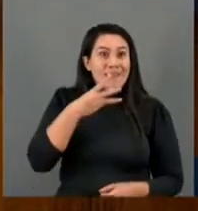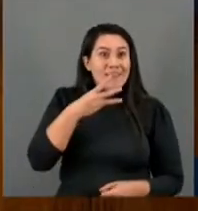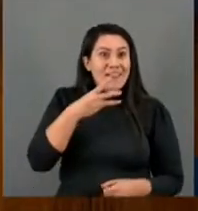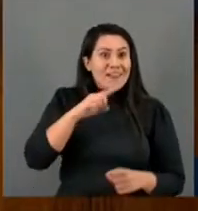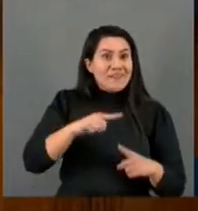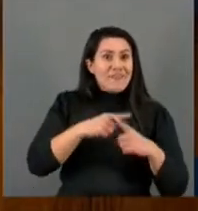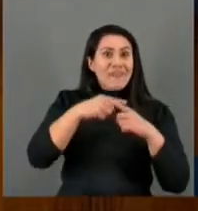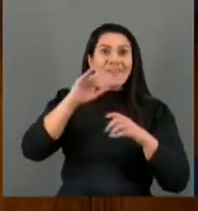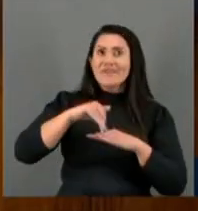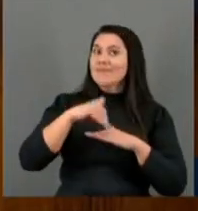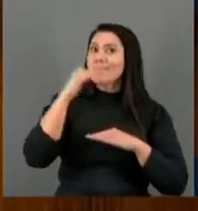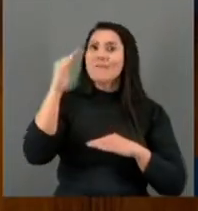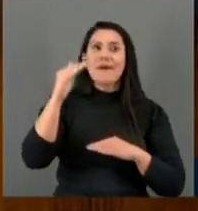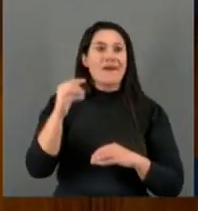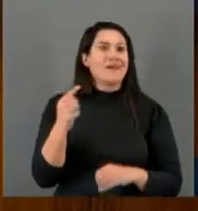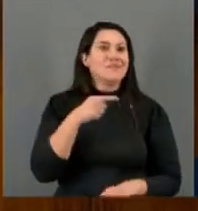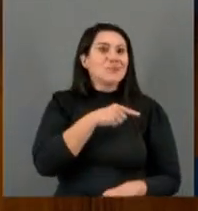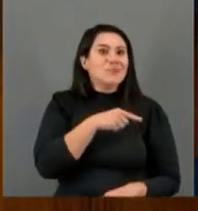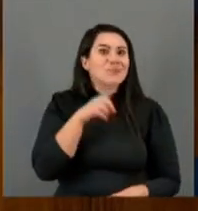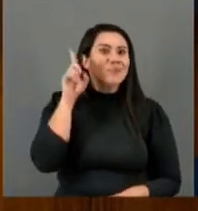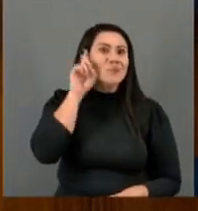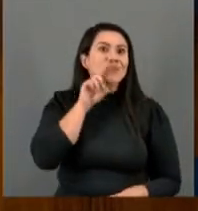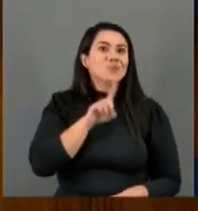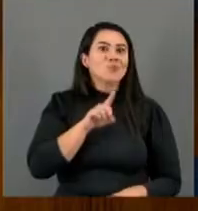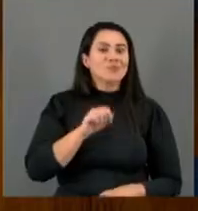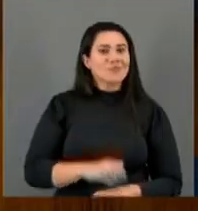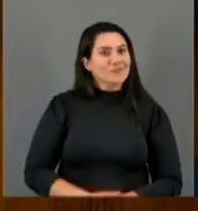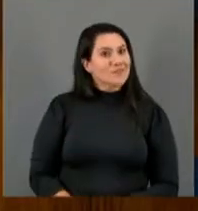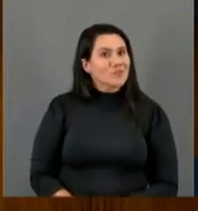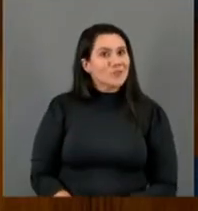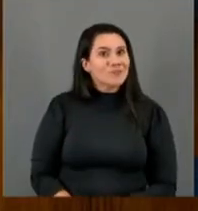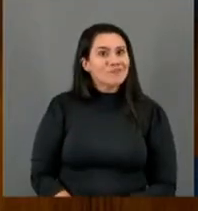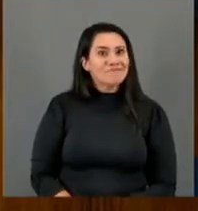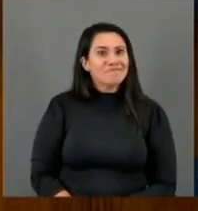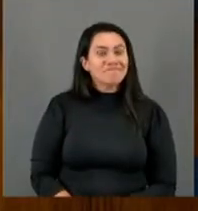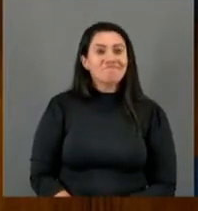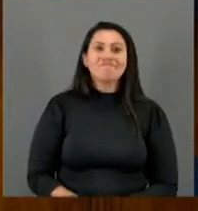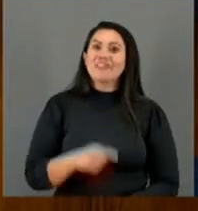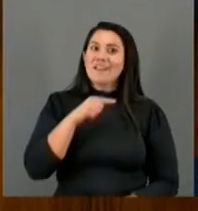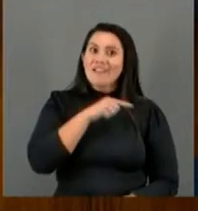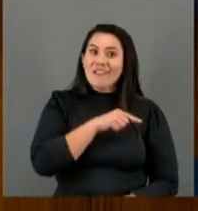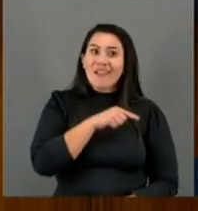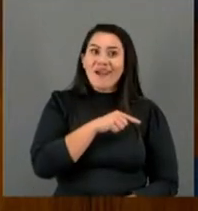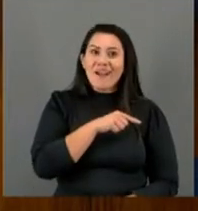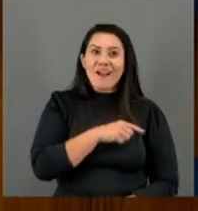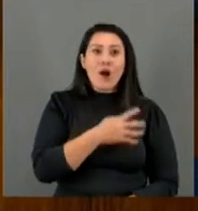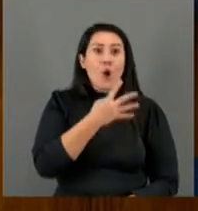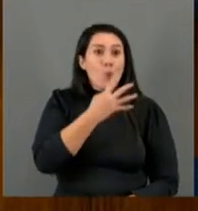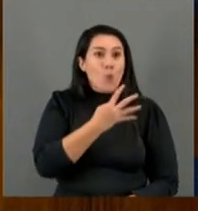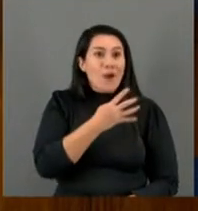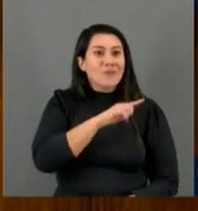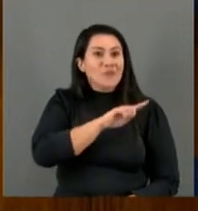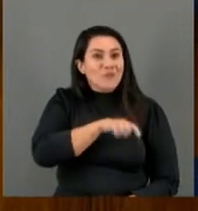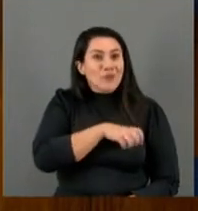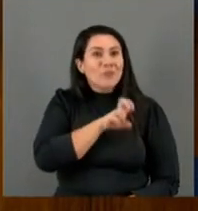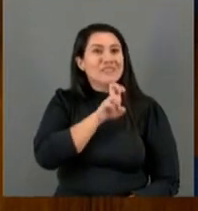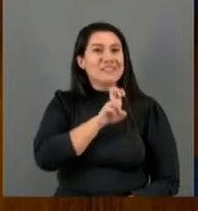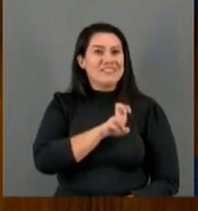números, do que os Estados Unidos, que praticam 4,5% de taxa de juro, e o Brasil